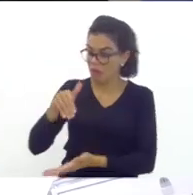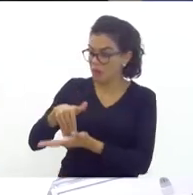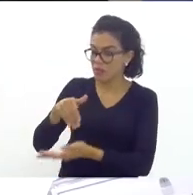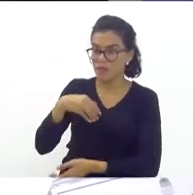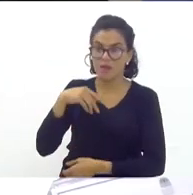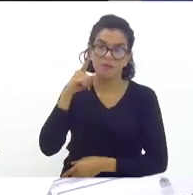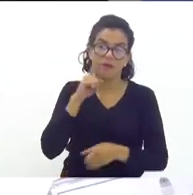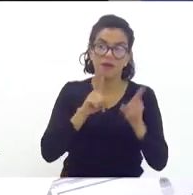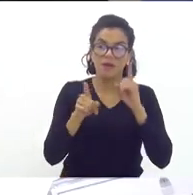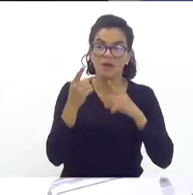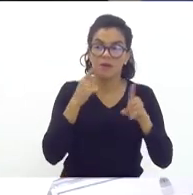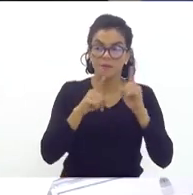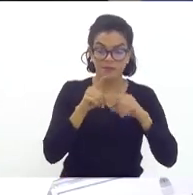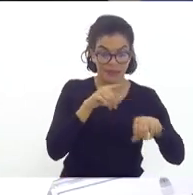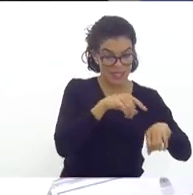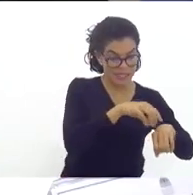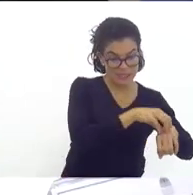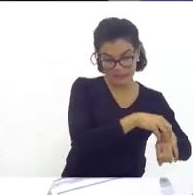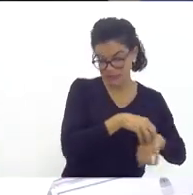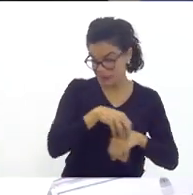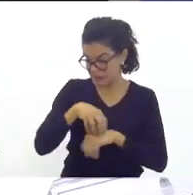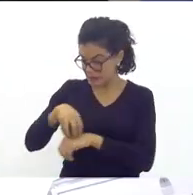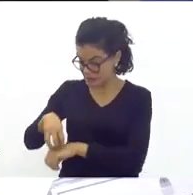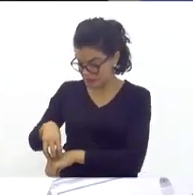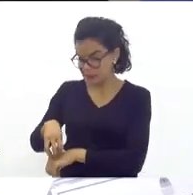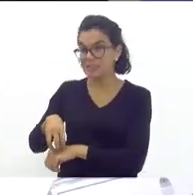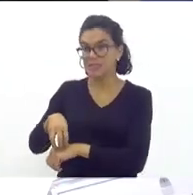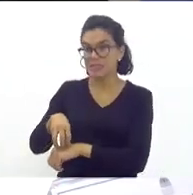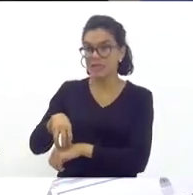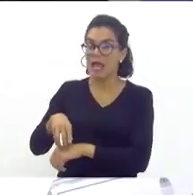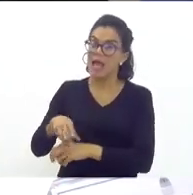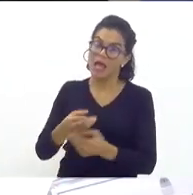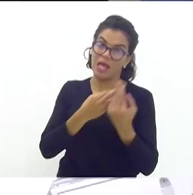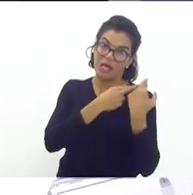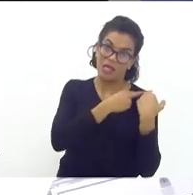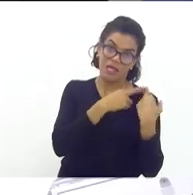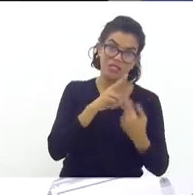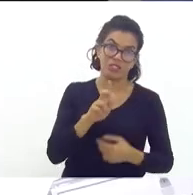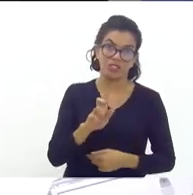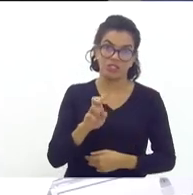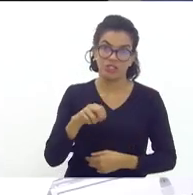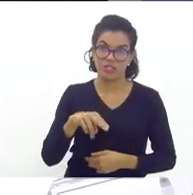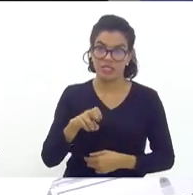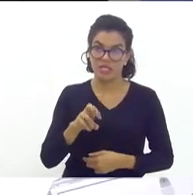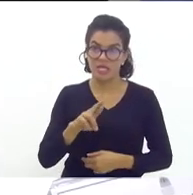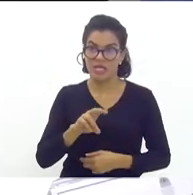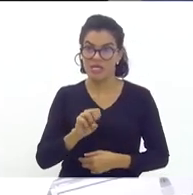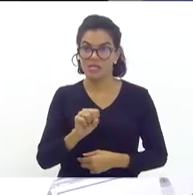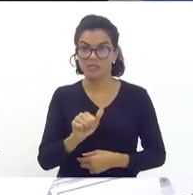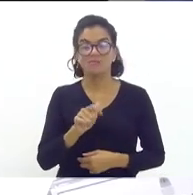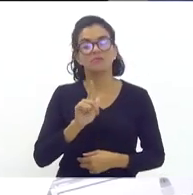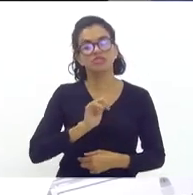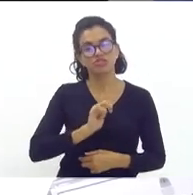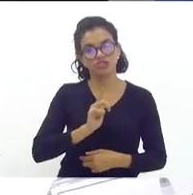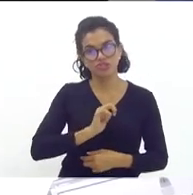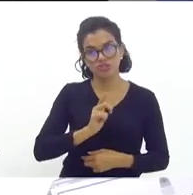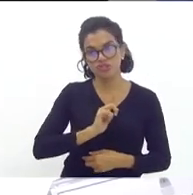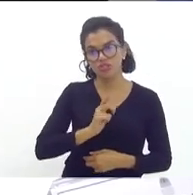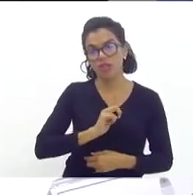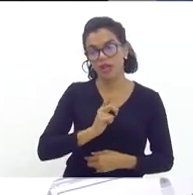esse transporte atividade dele também pela janelas de transporte de caminhão mas isso tem